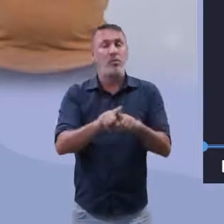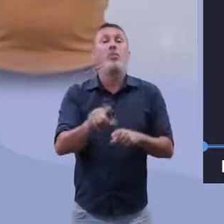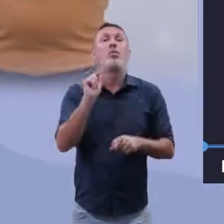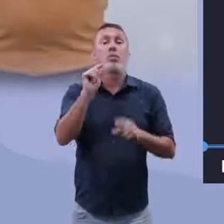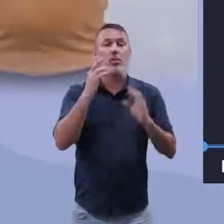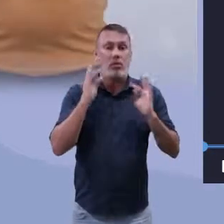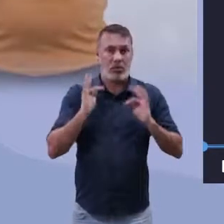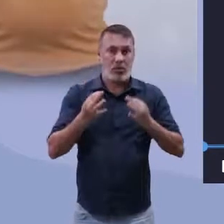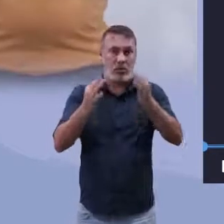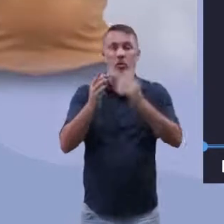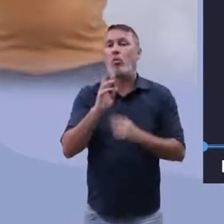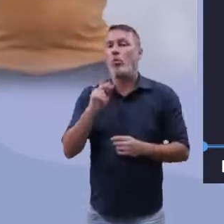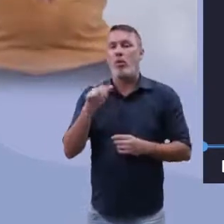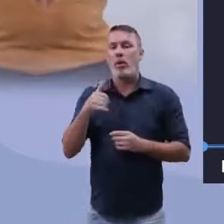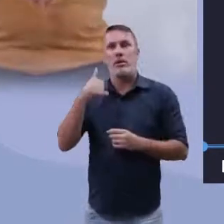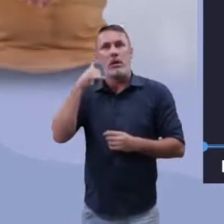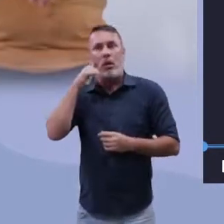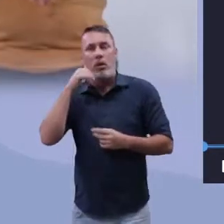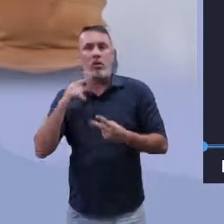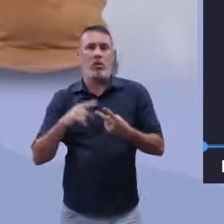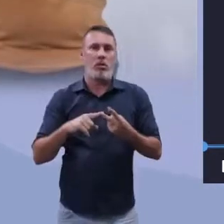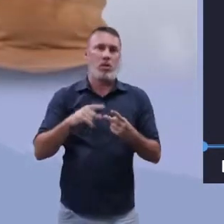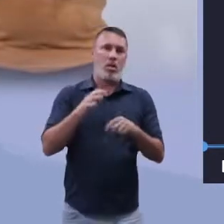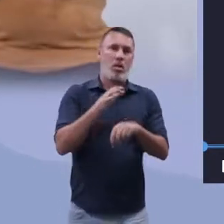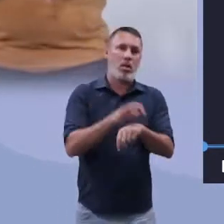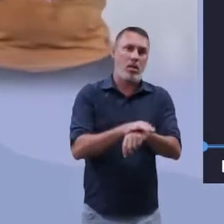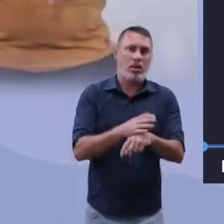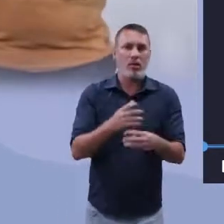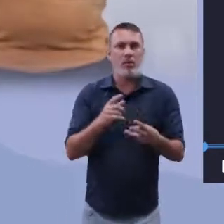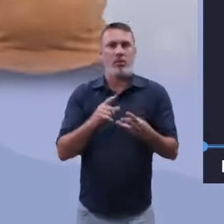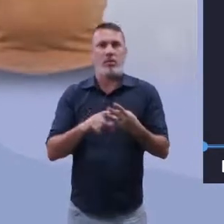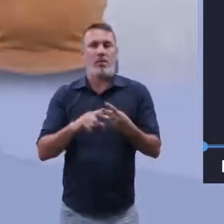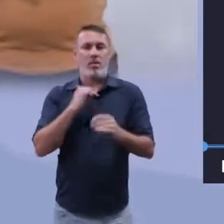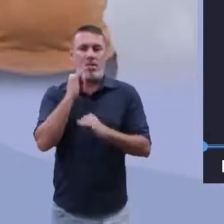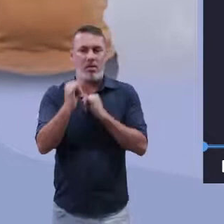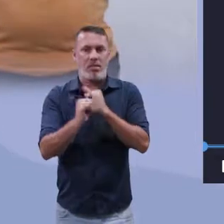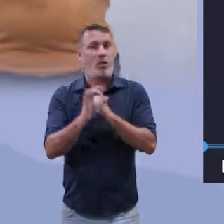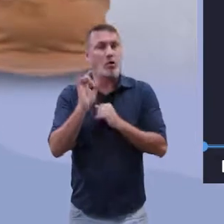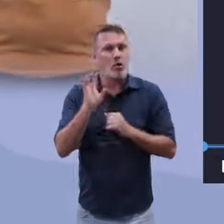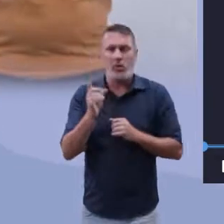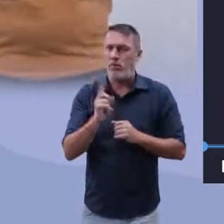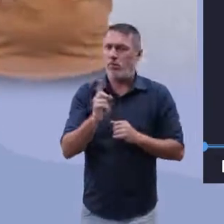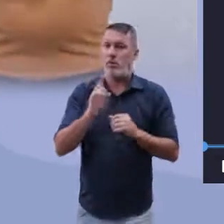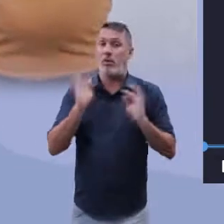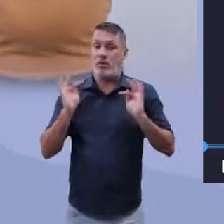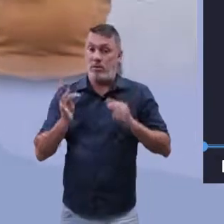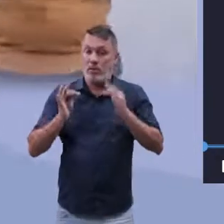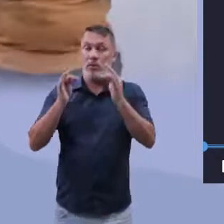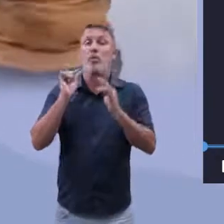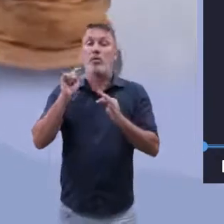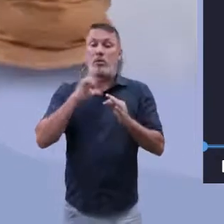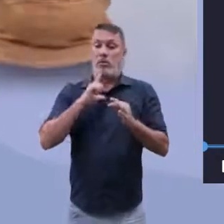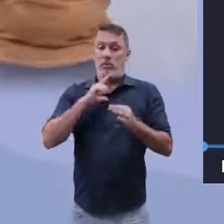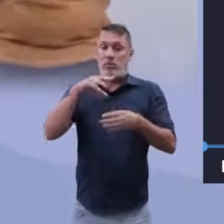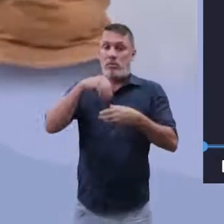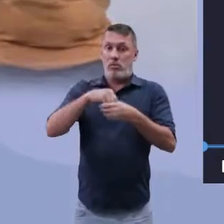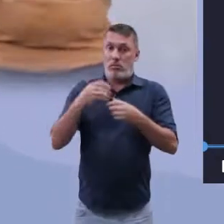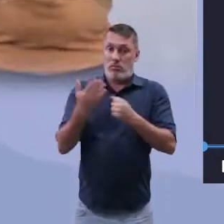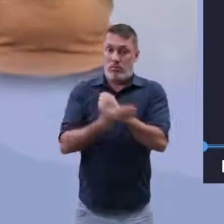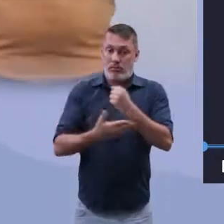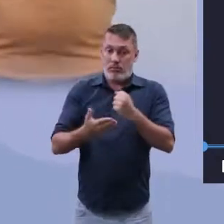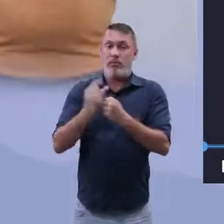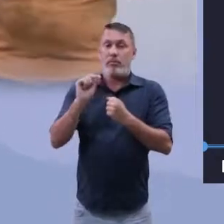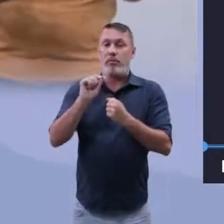que tecnologia não é apenas celular, não é apenas relógio, não é apenas internet. Tecnologia tem como